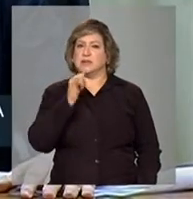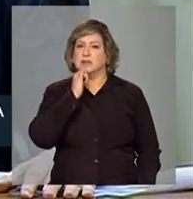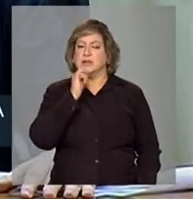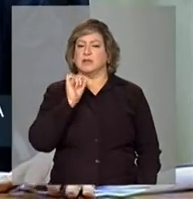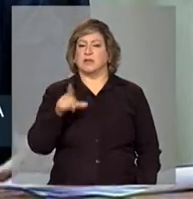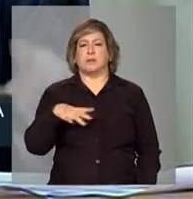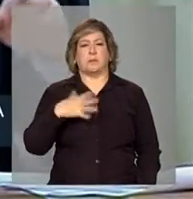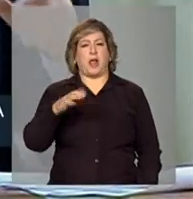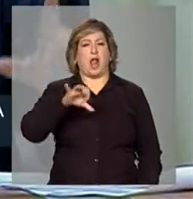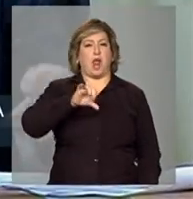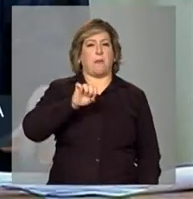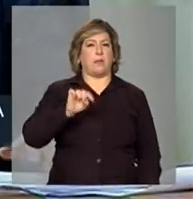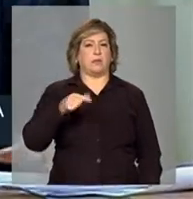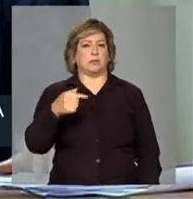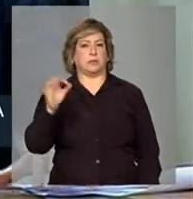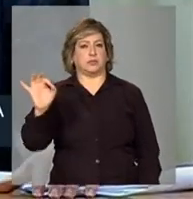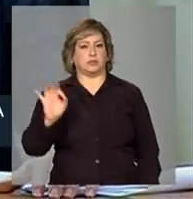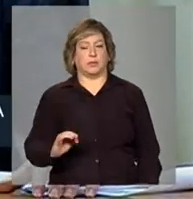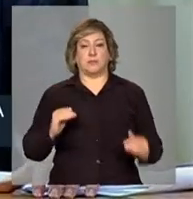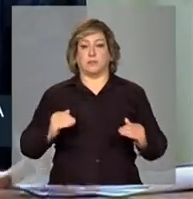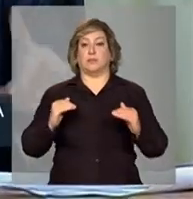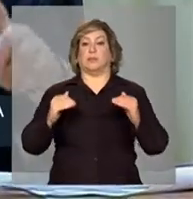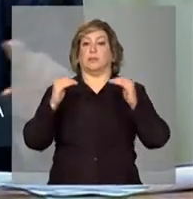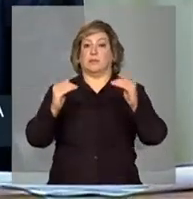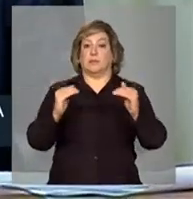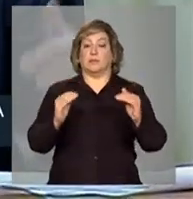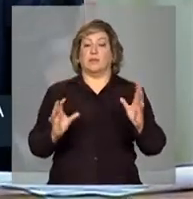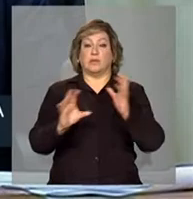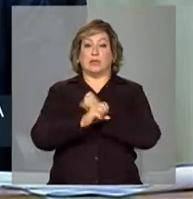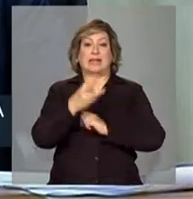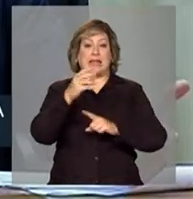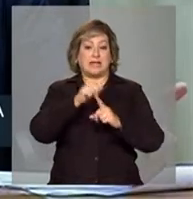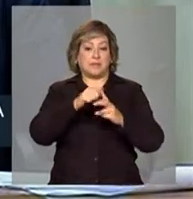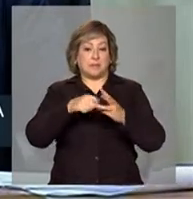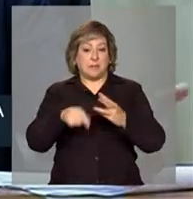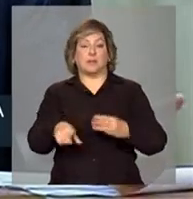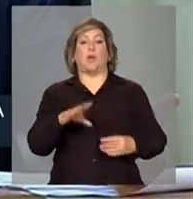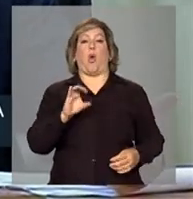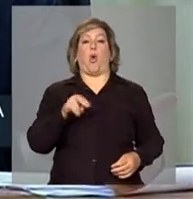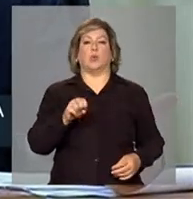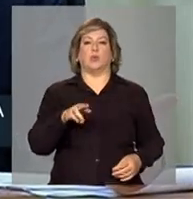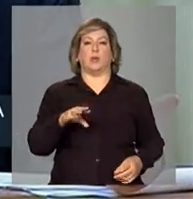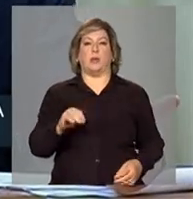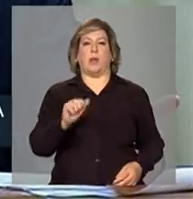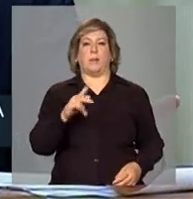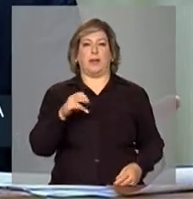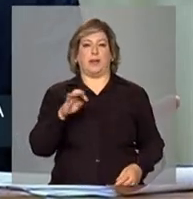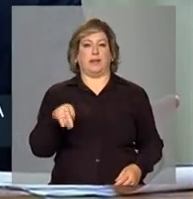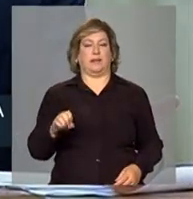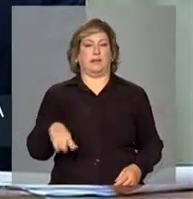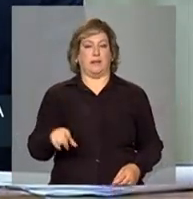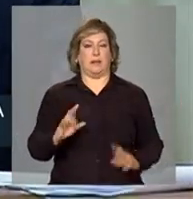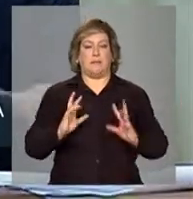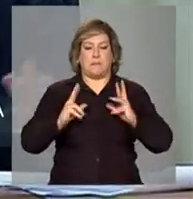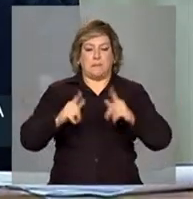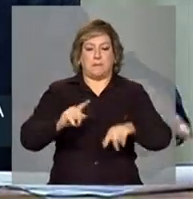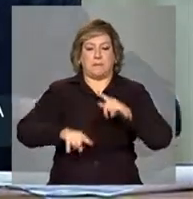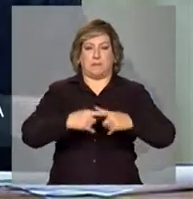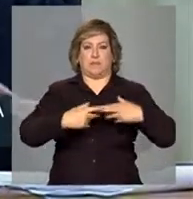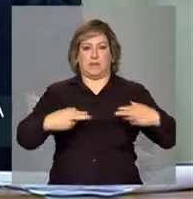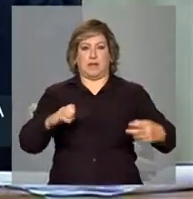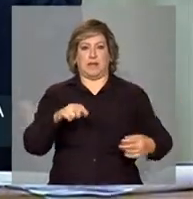de 9.7 por cento e crescimento no trimestre de consumo aparente de máquinas e equipamentos Então